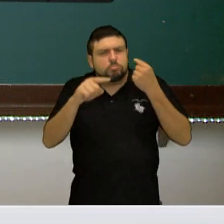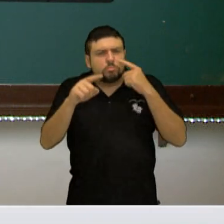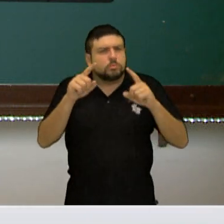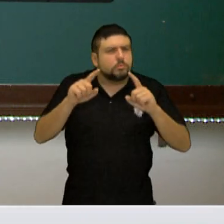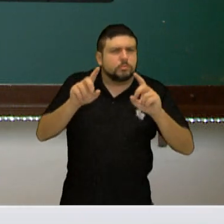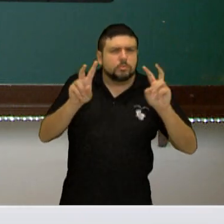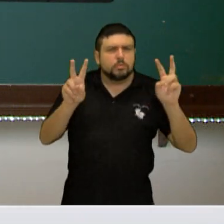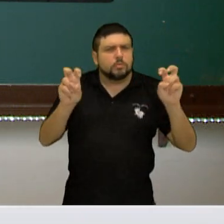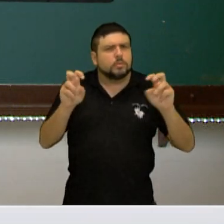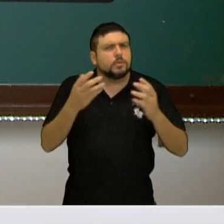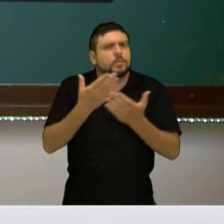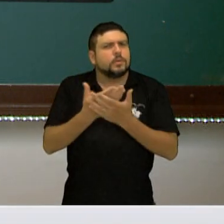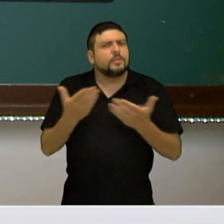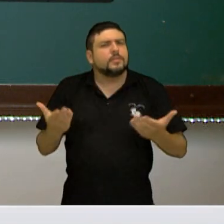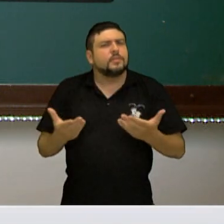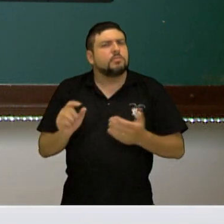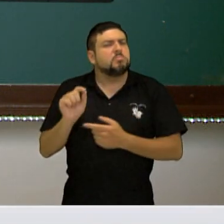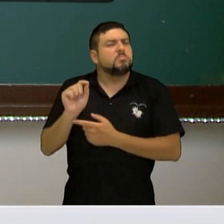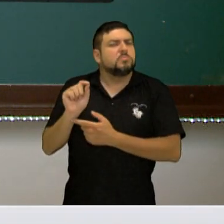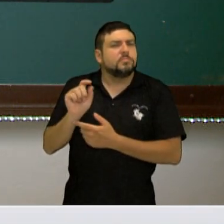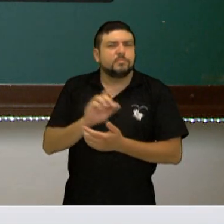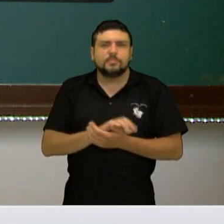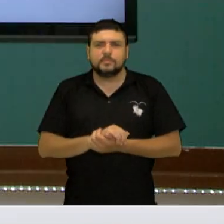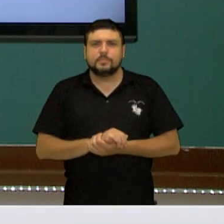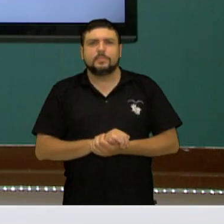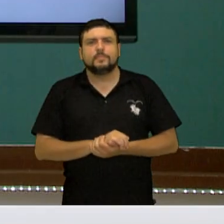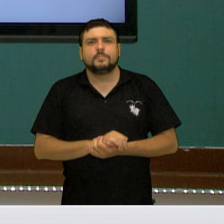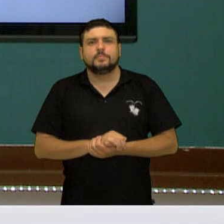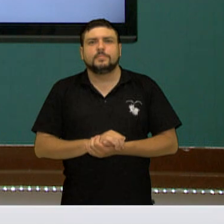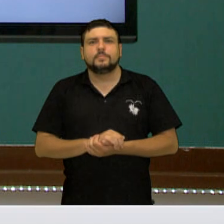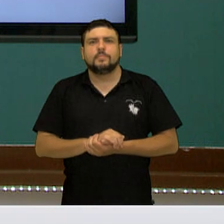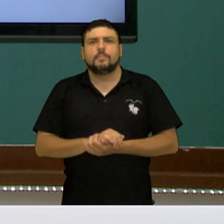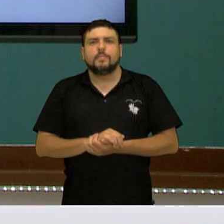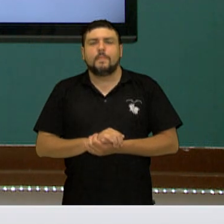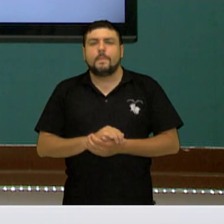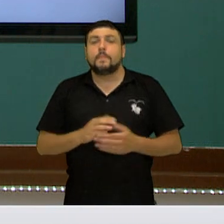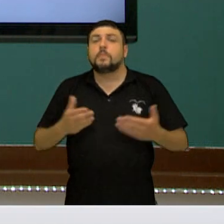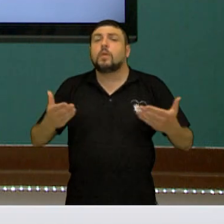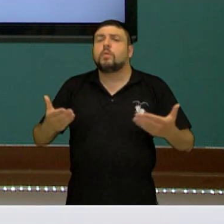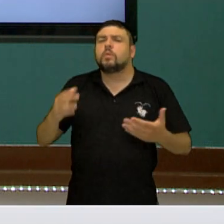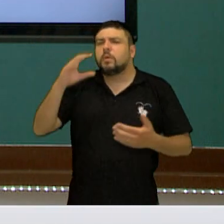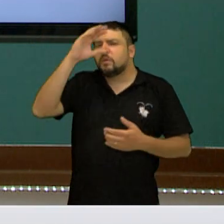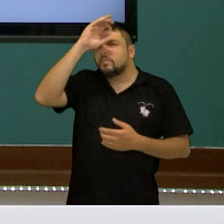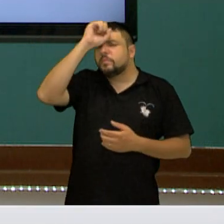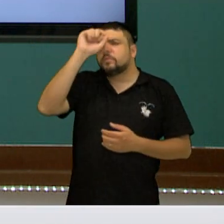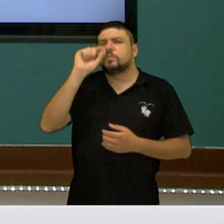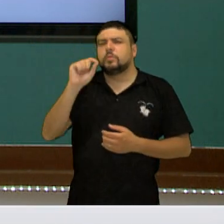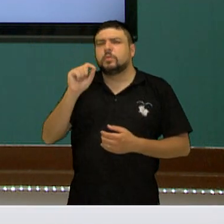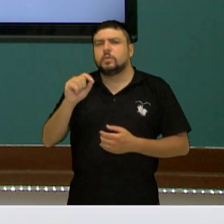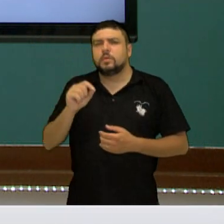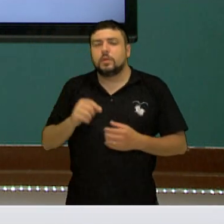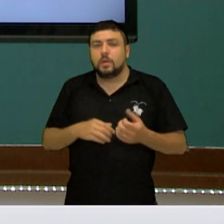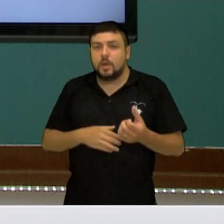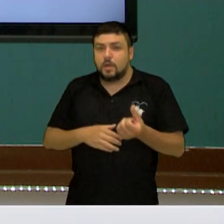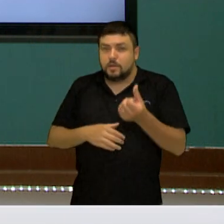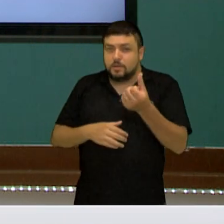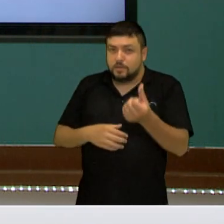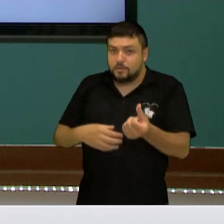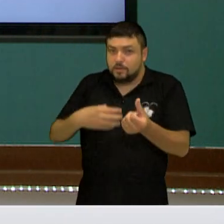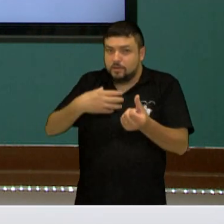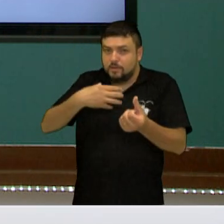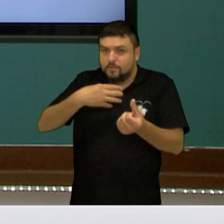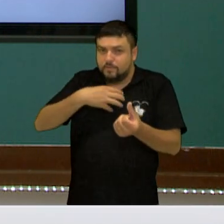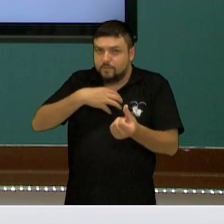aula de hoje? Qual será? Hoje nós vamos trabalhar 6 formas de cumprimentar,